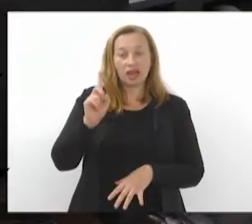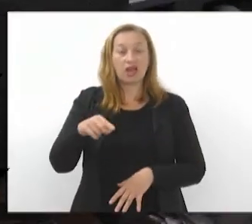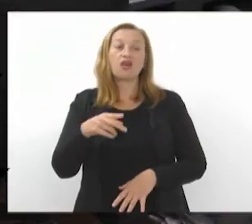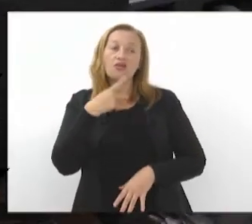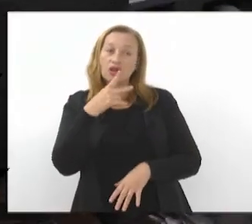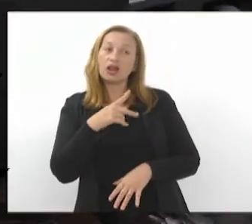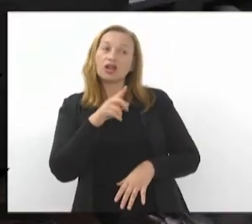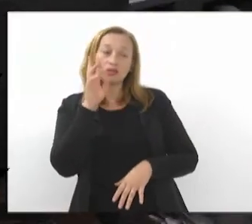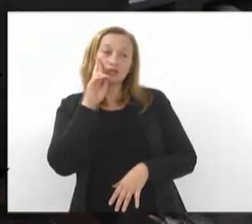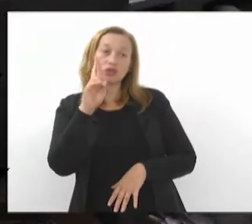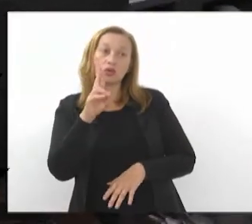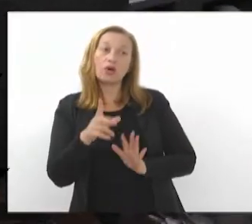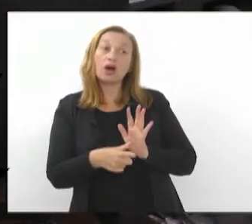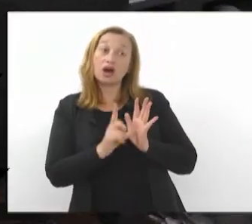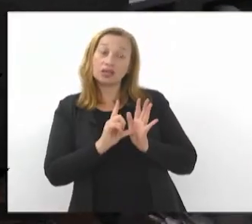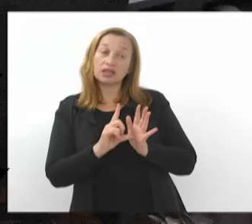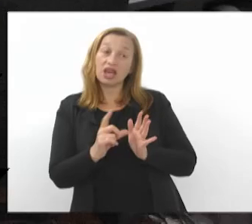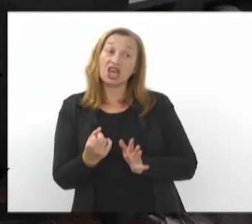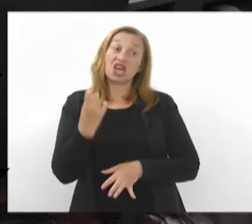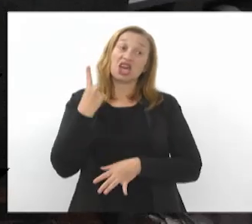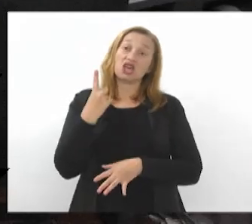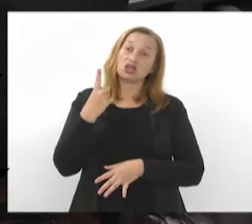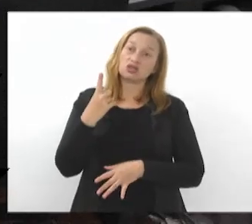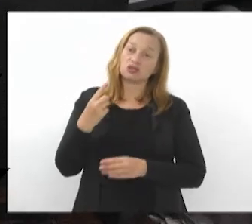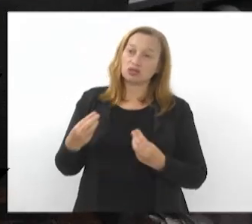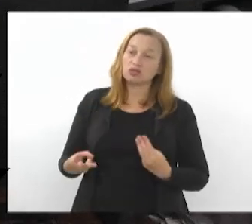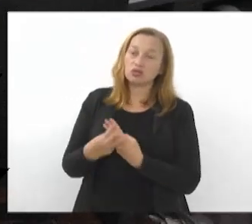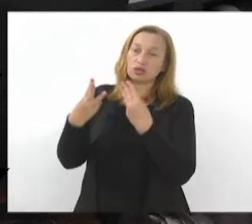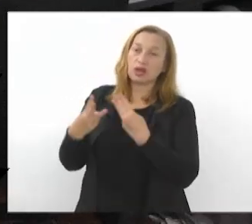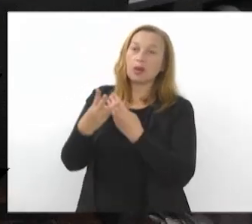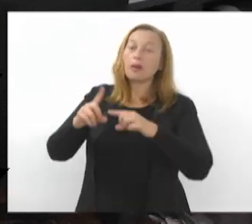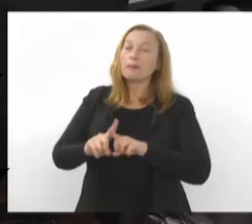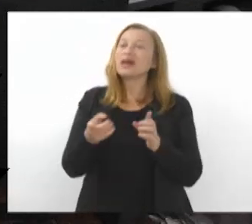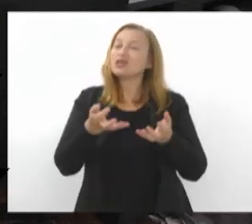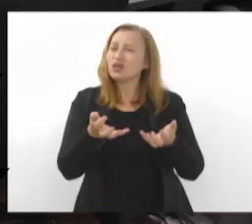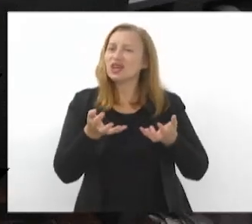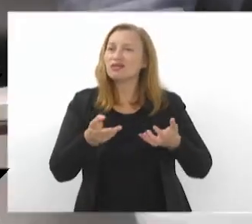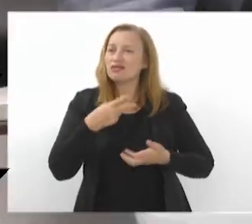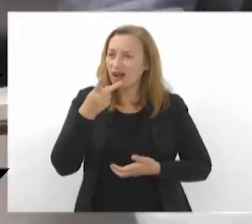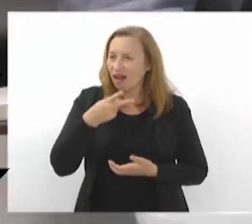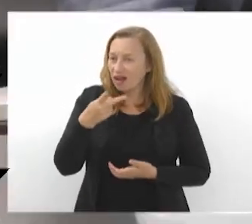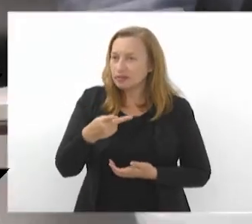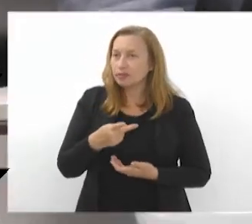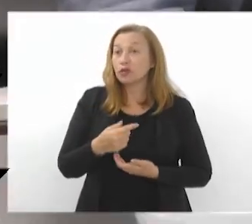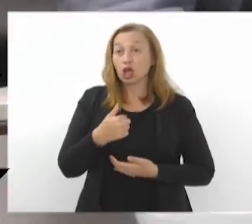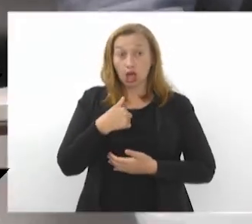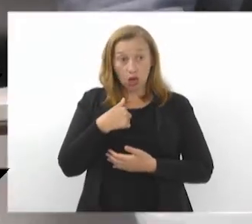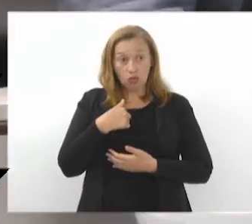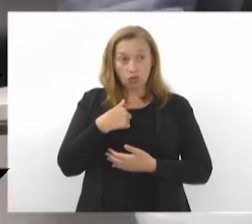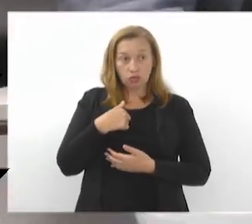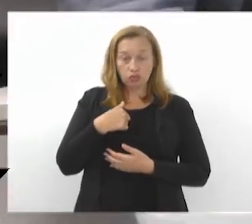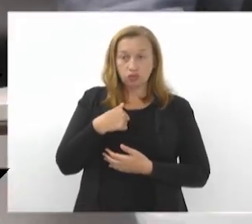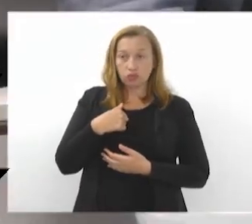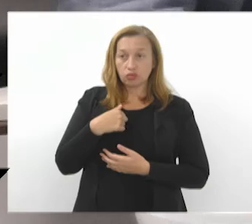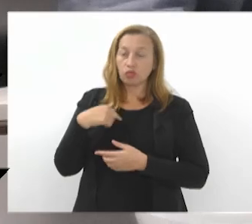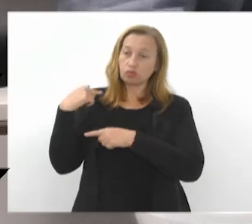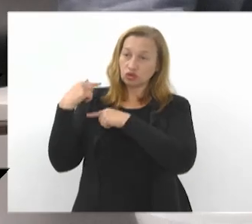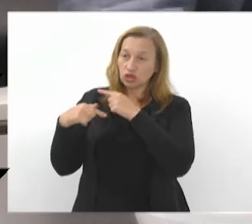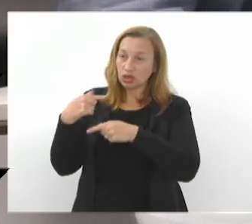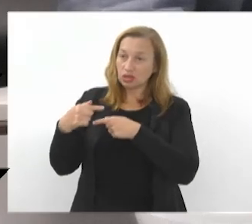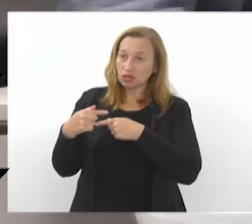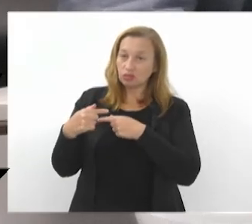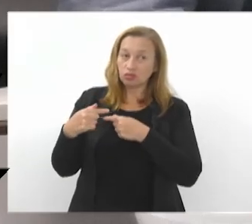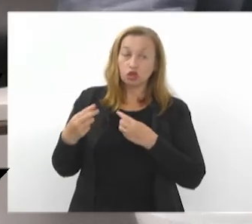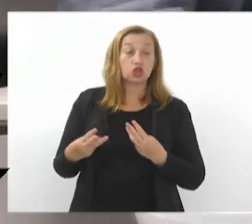isso... Ex-judeu. Mas, então eu quero dizer que eu, como judeu,